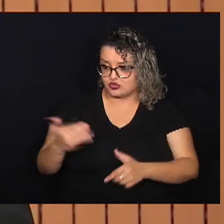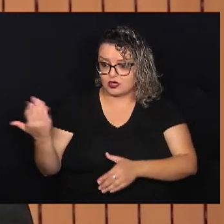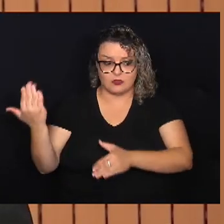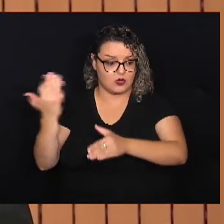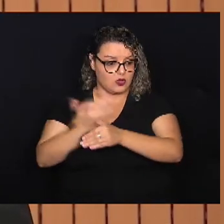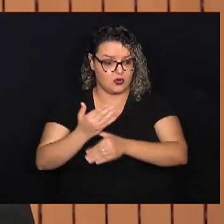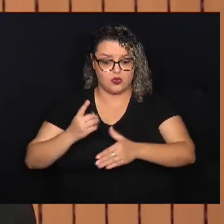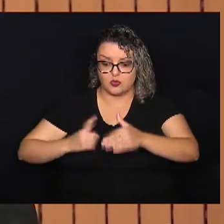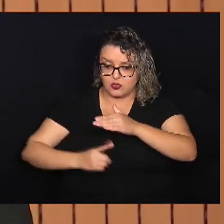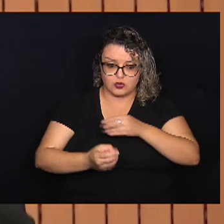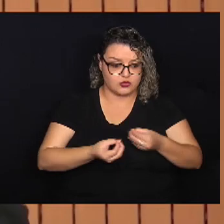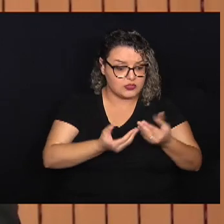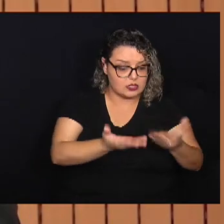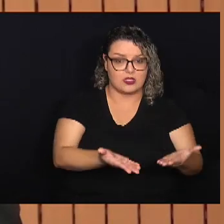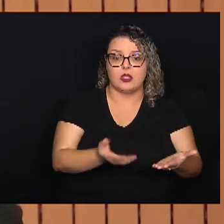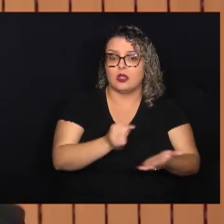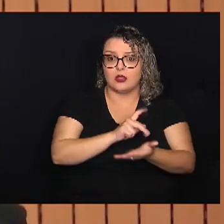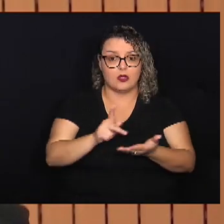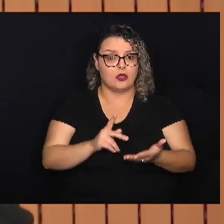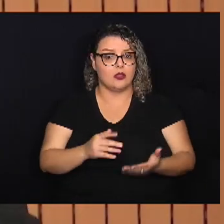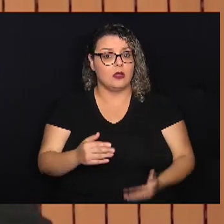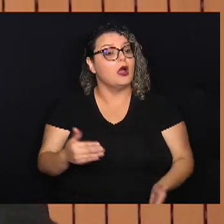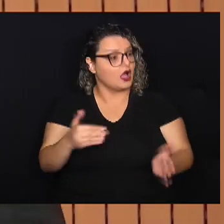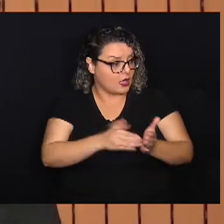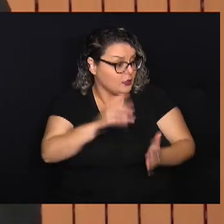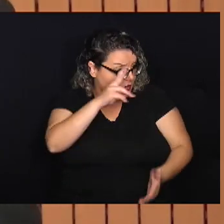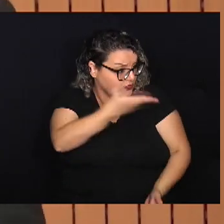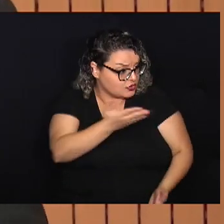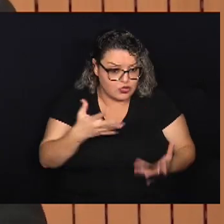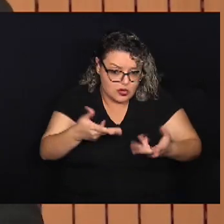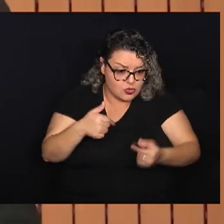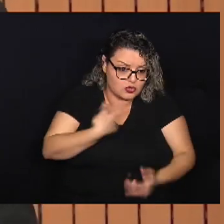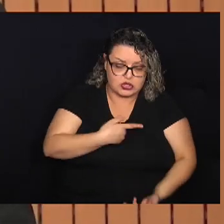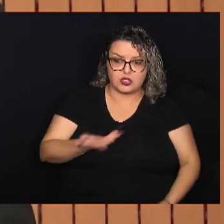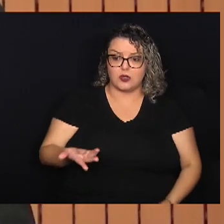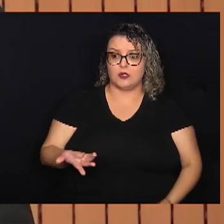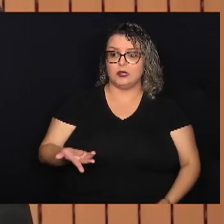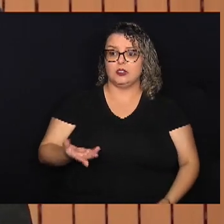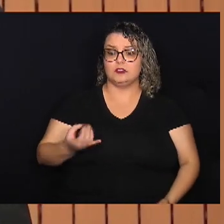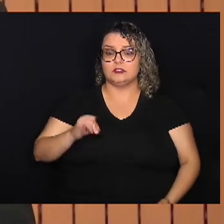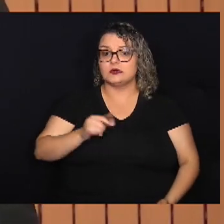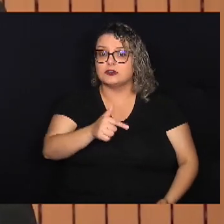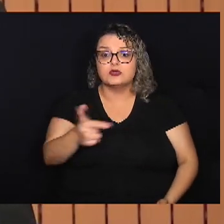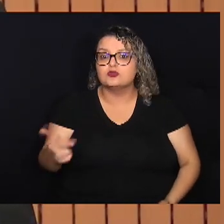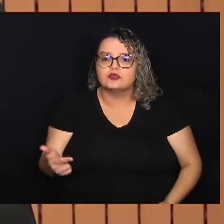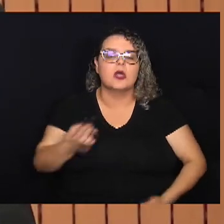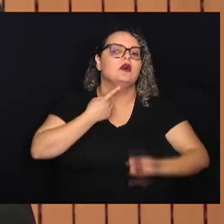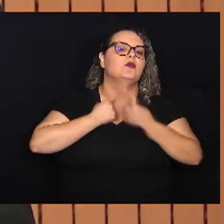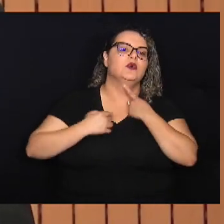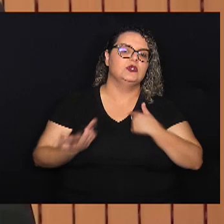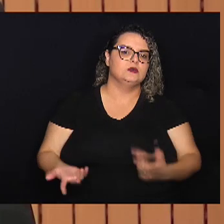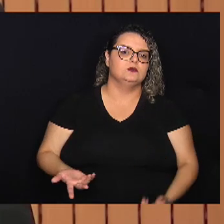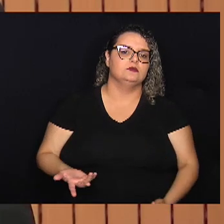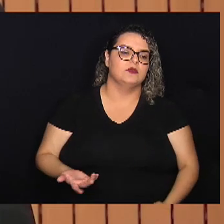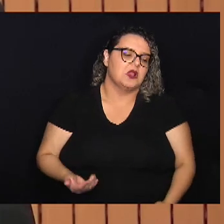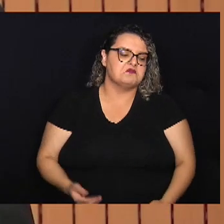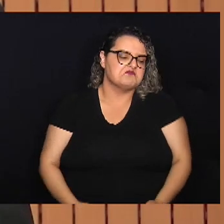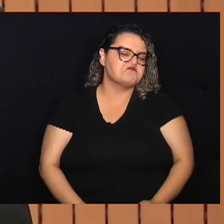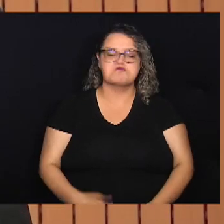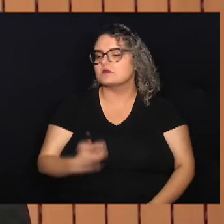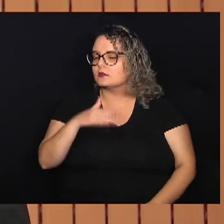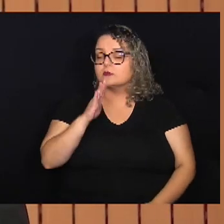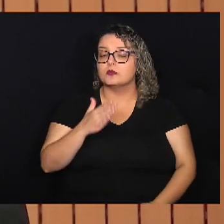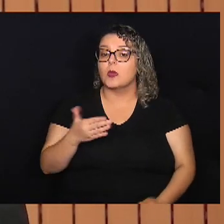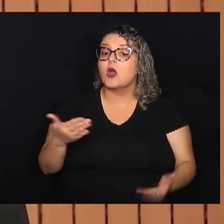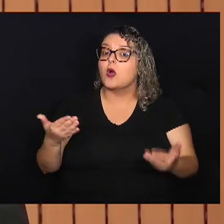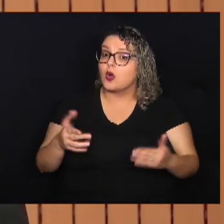trabalha com os aplicativos, aliás, todos lá, até o senhor, não é? Então, se uma pessoa não tem a necessidade, ela não está dando em bola. Hoje nós